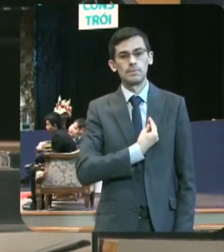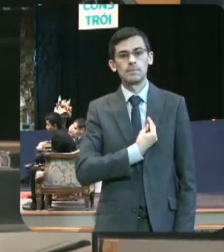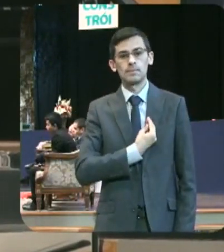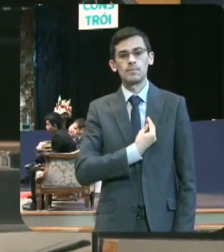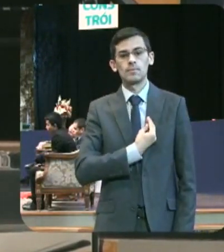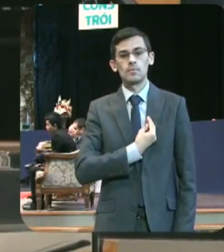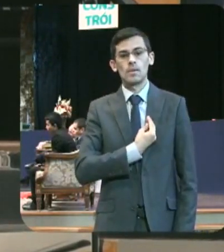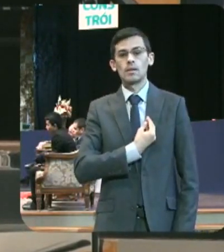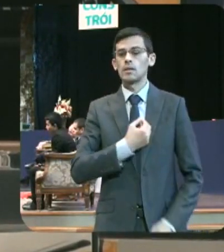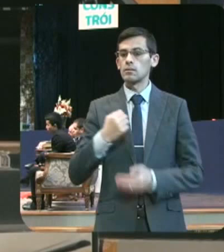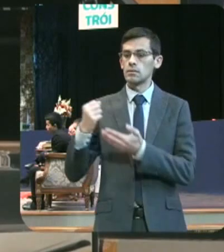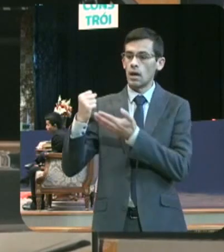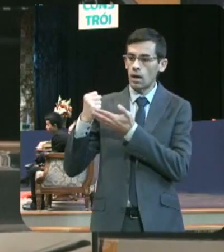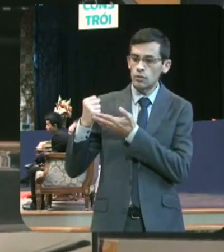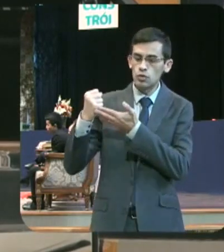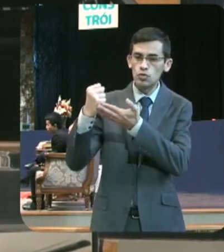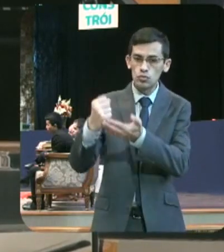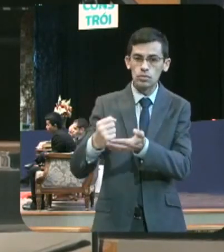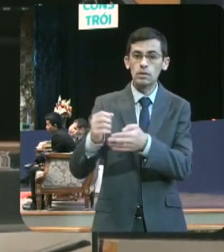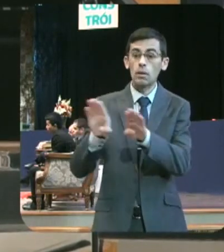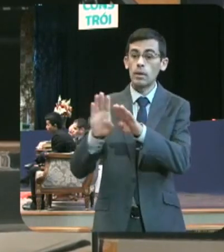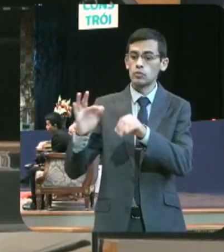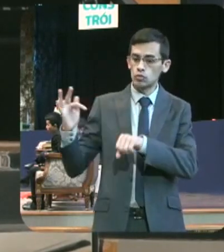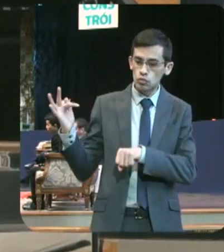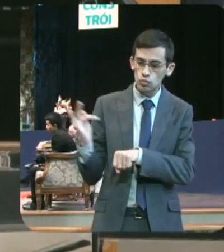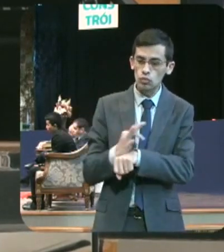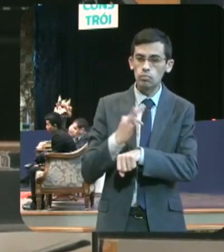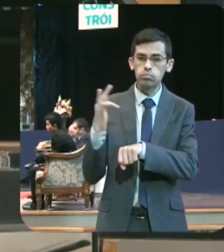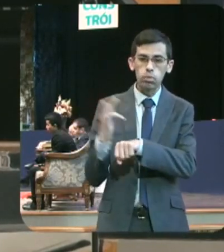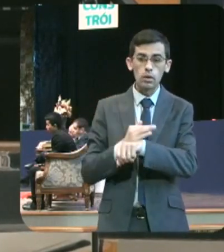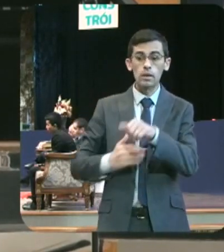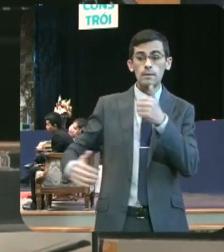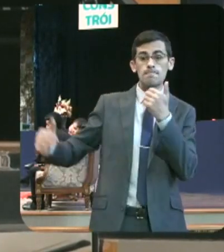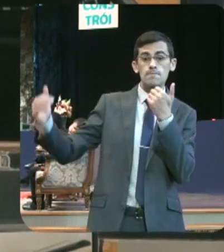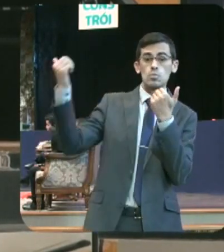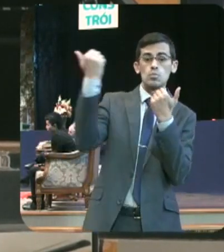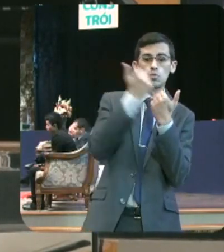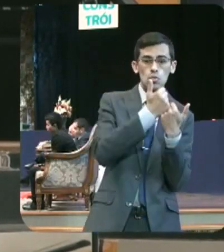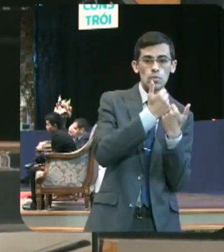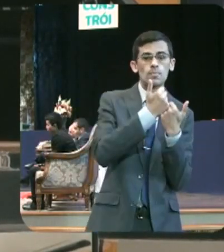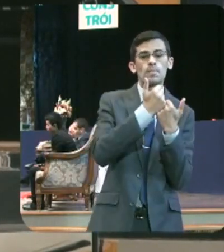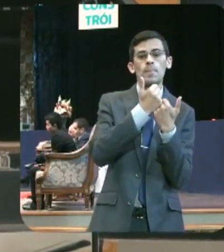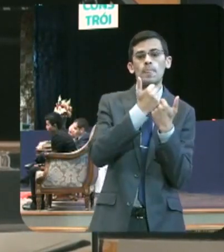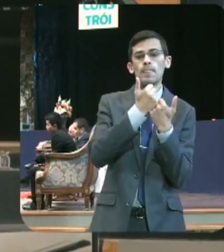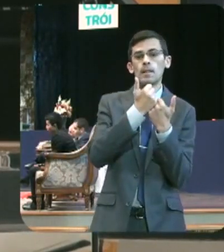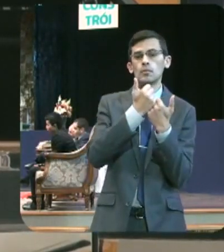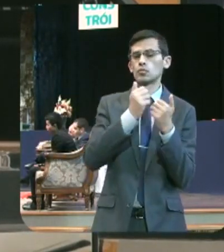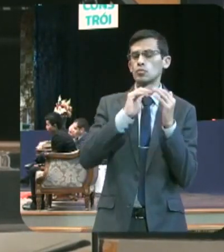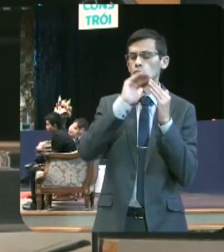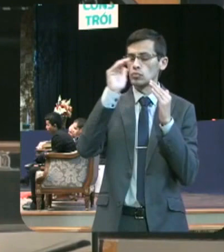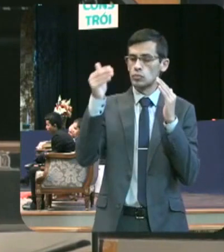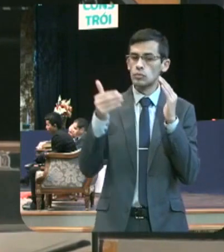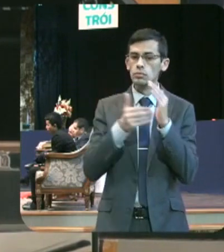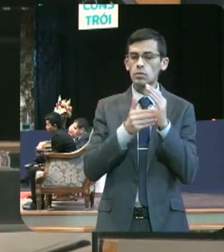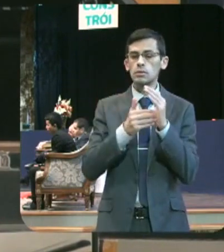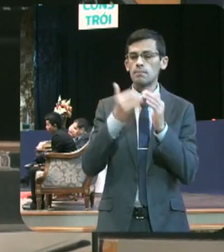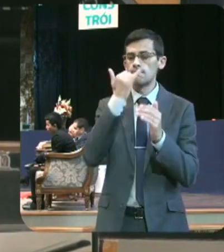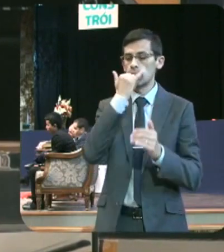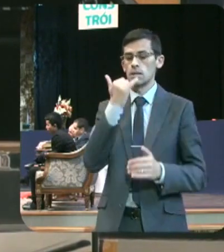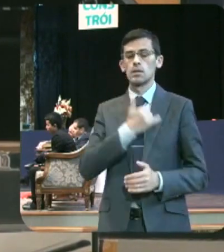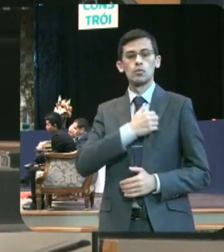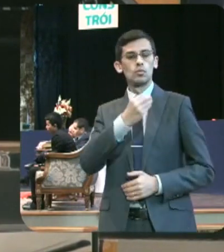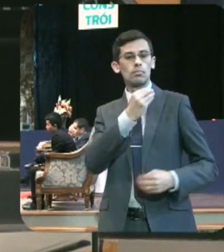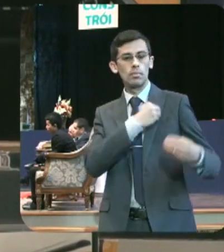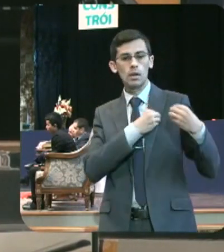que carrega as transgressões e as iniquidades, porque